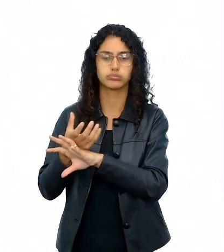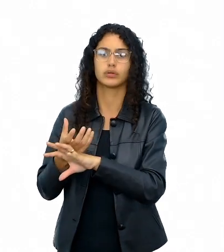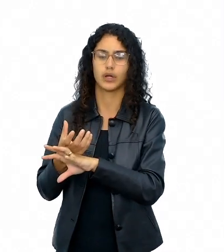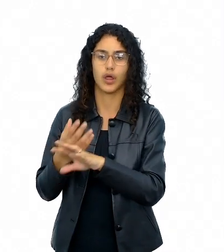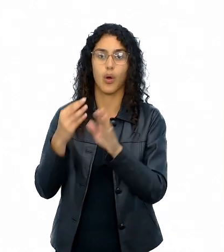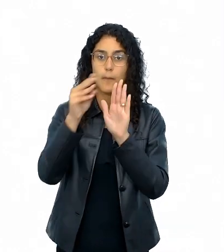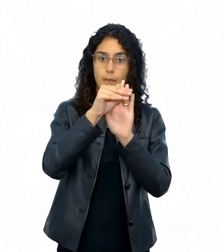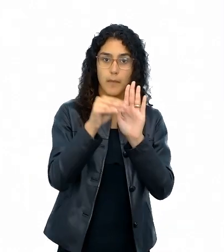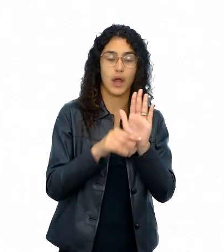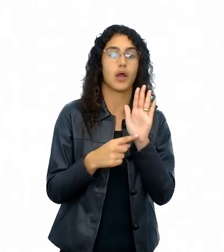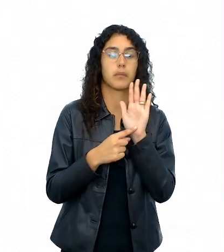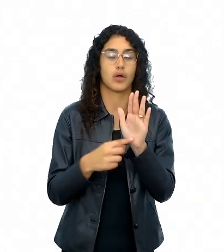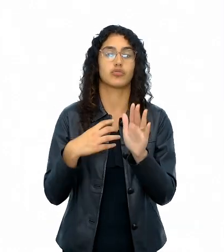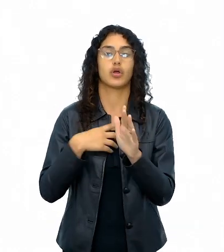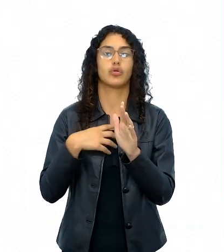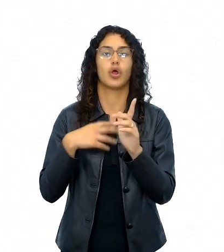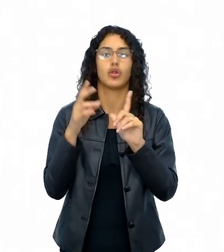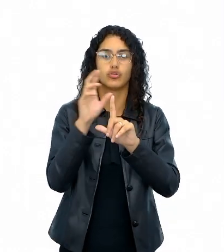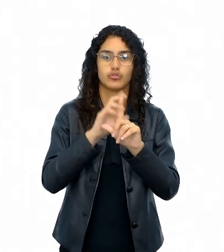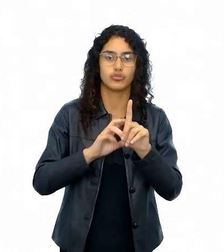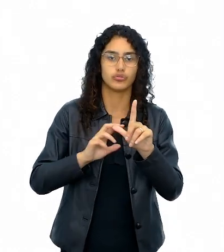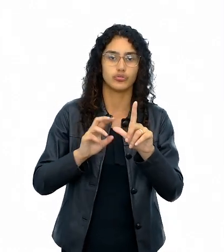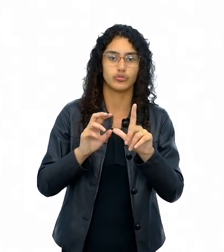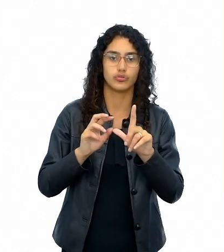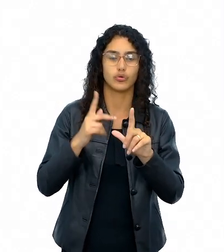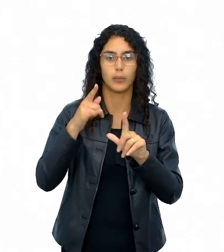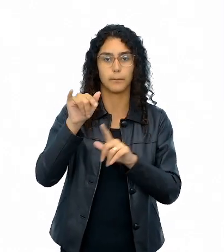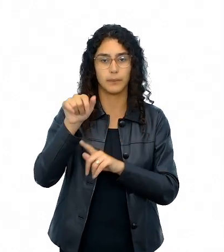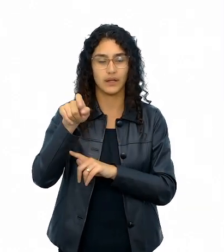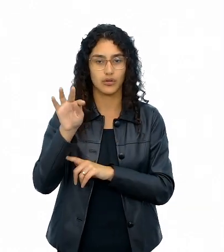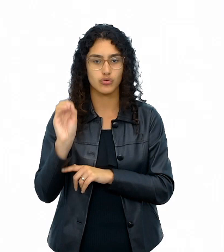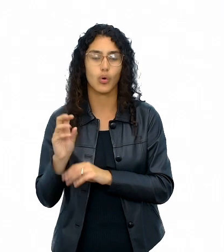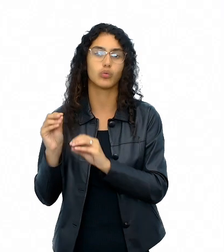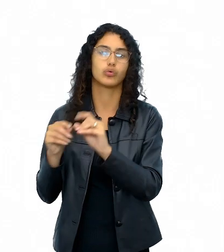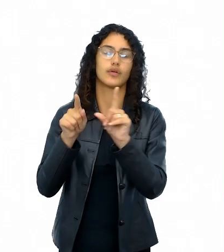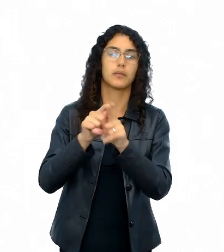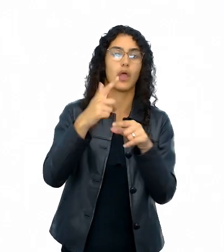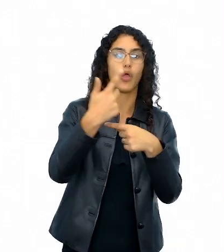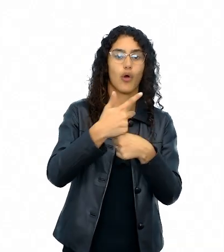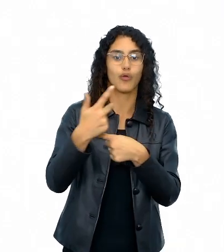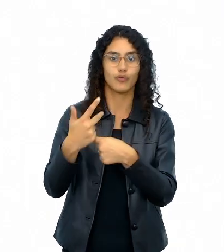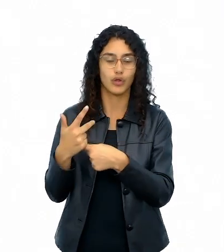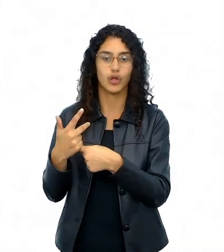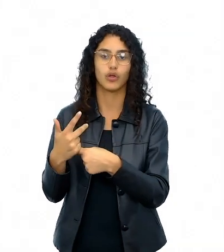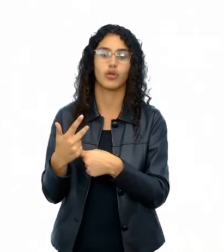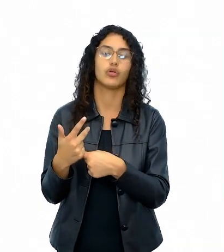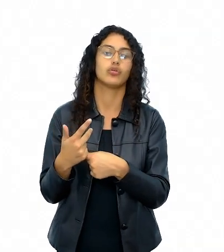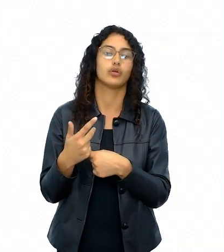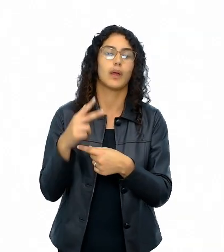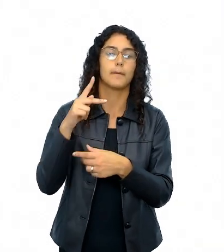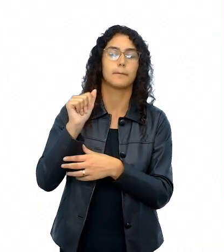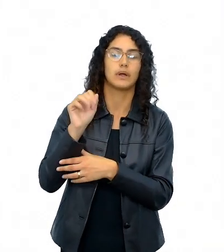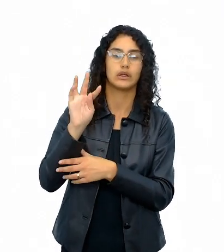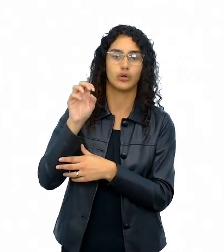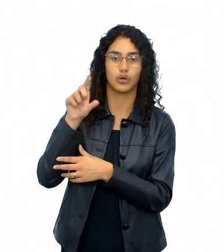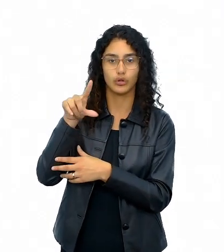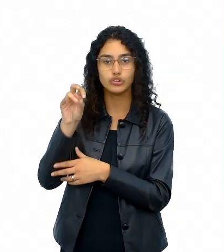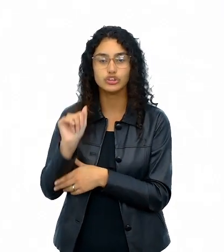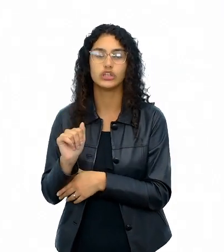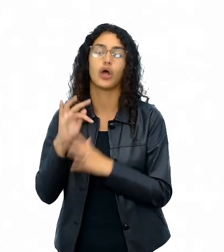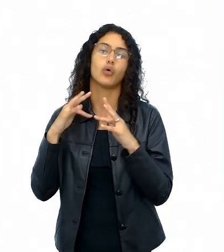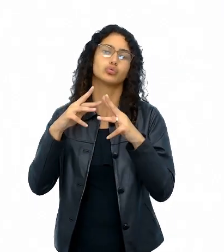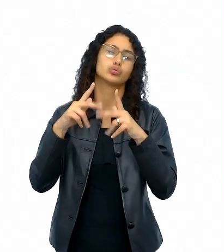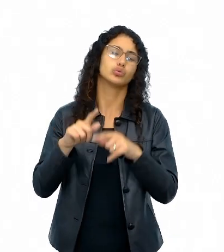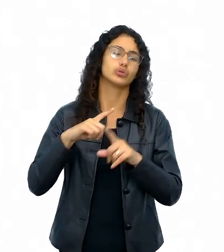hoje, né? Essas ferramentas digitais, a gente falou do Pixton, trouxe lá o vídeo do canal Nerdologia, né? Então, são